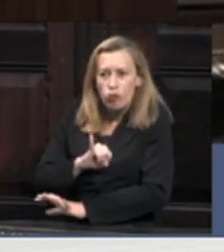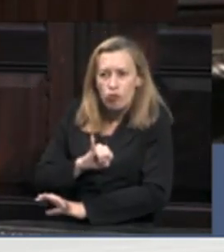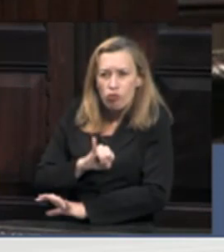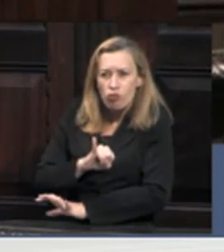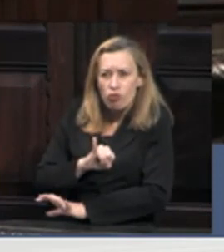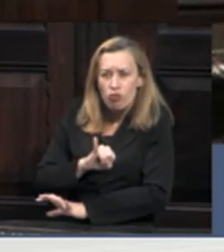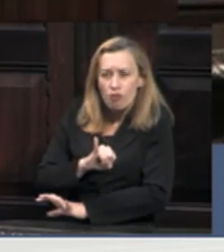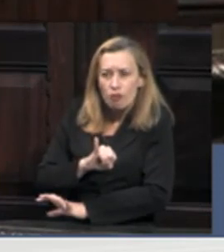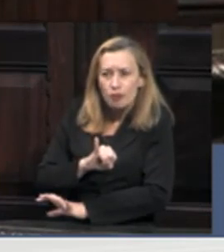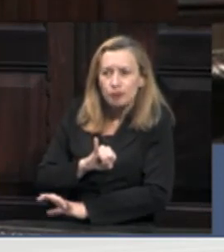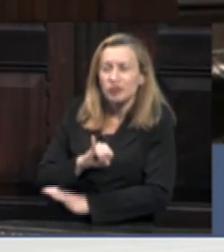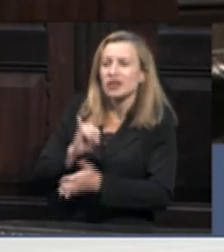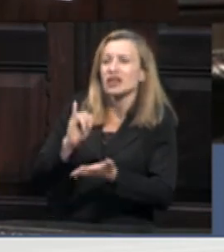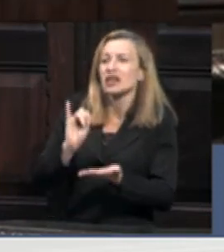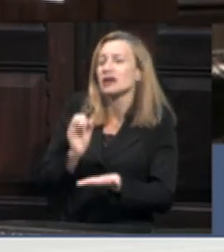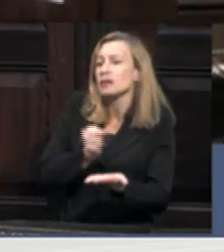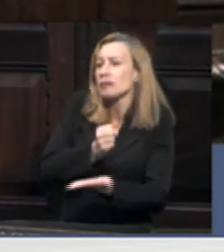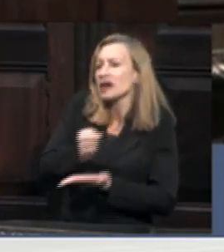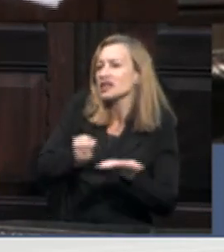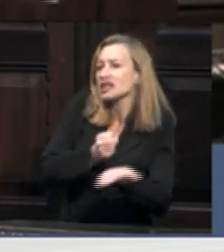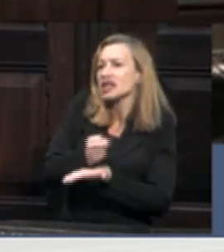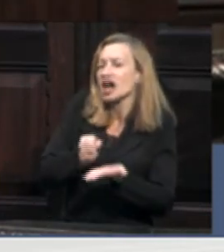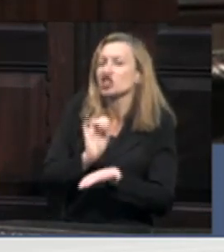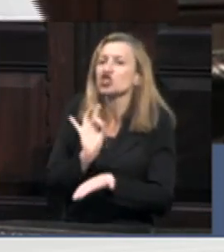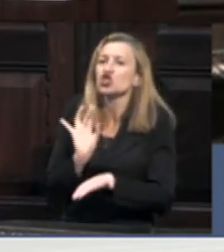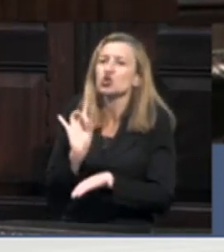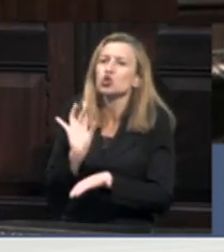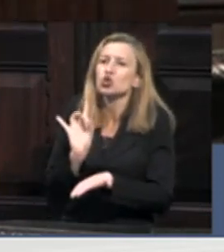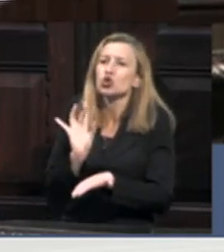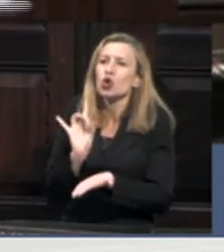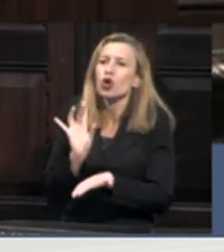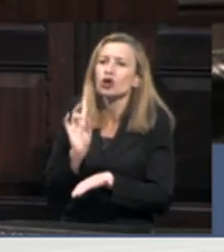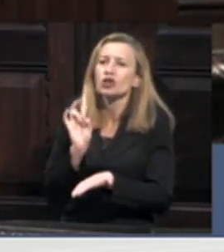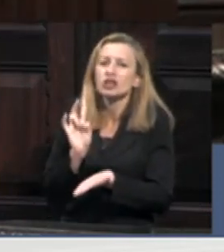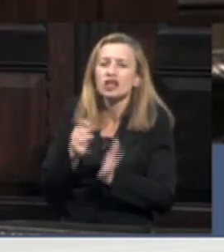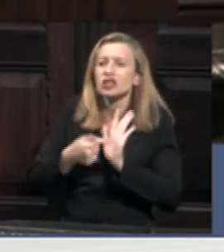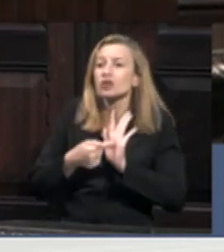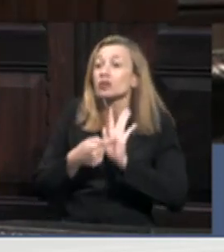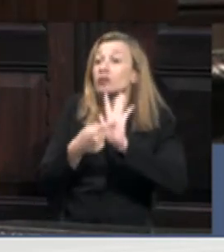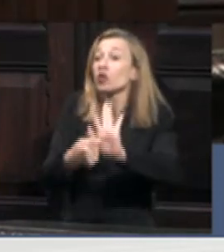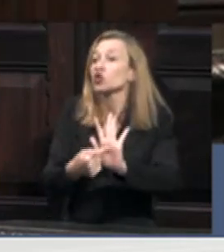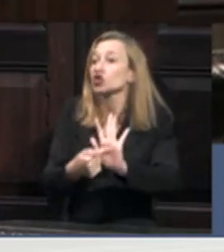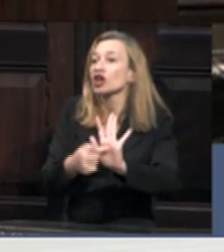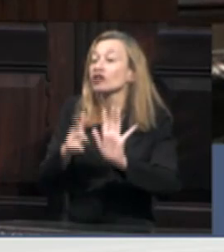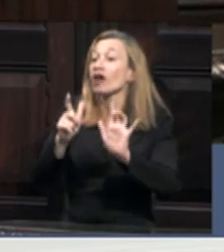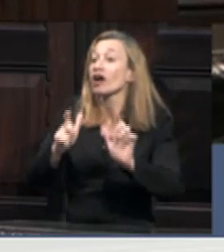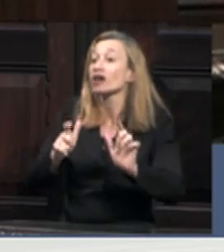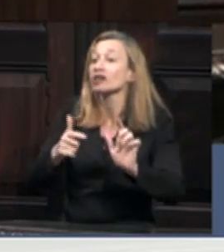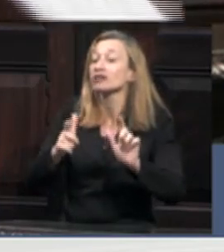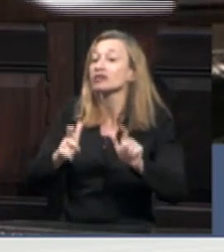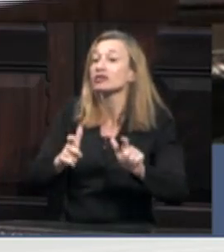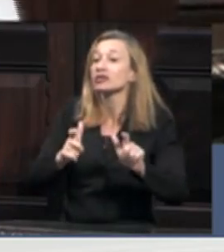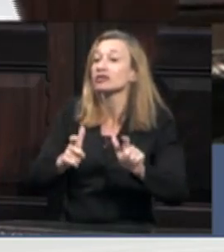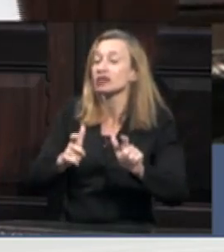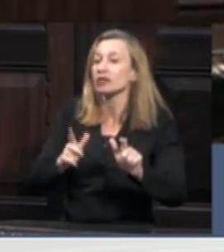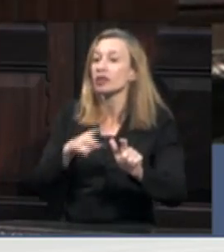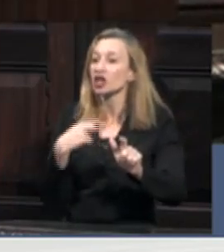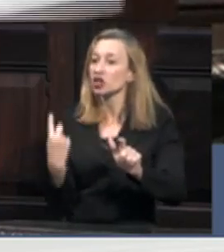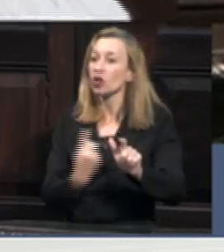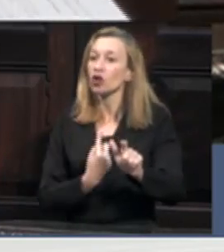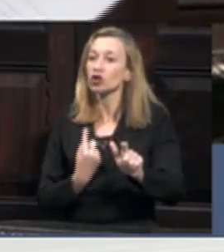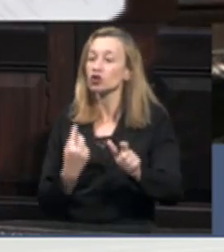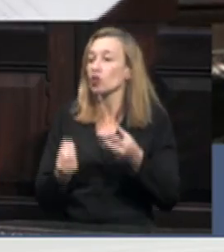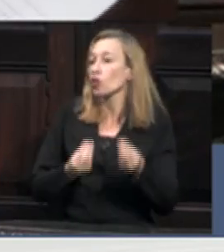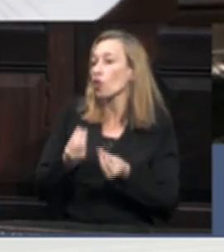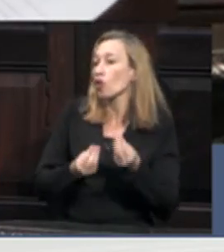estiver baseado exatamente naquilo que está sendo apresentado aqui para nós como orçamento